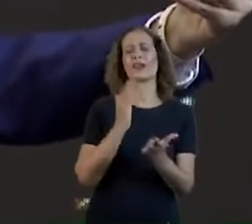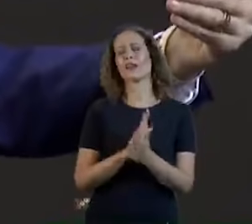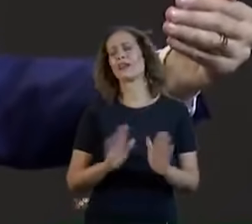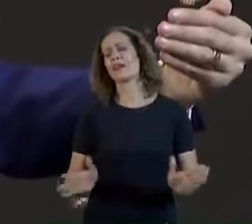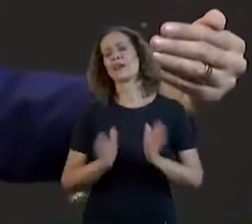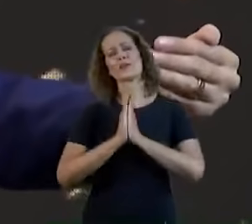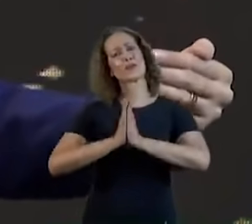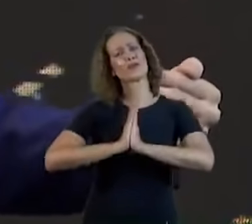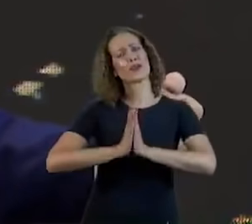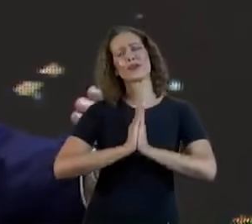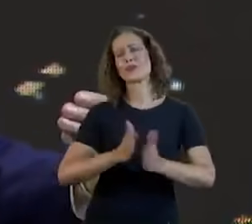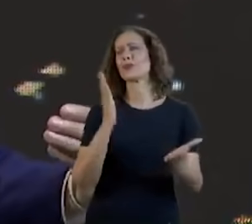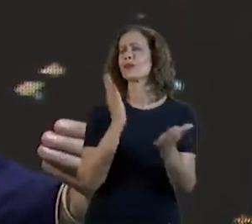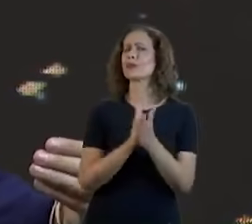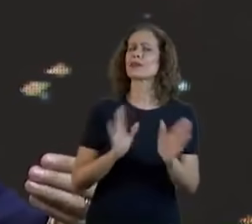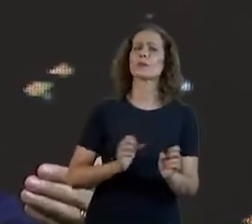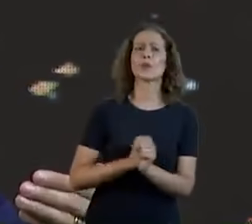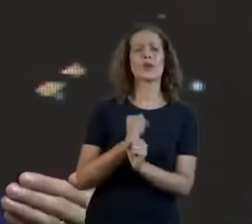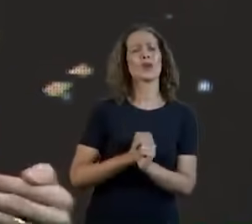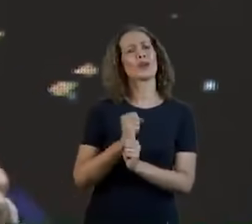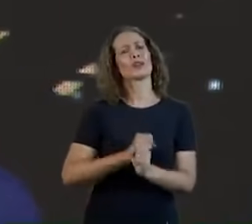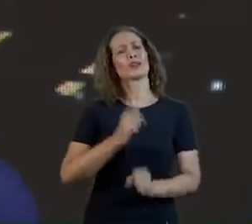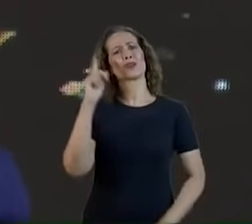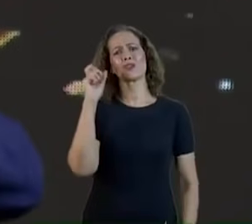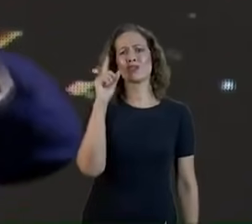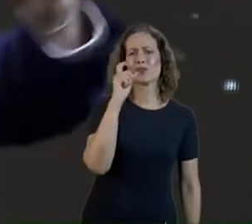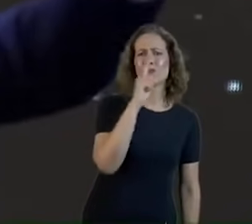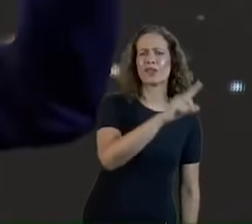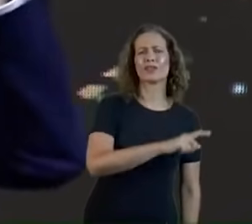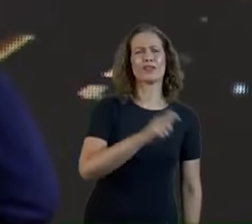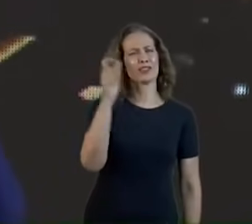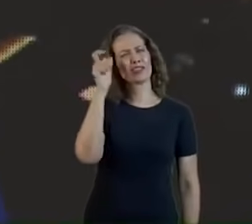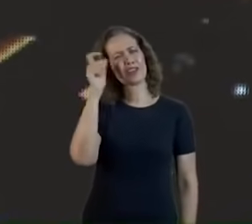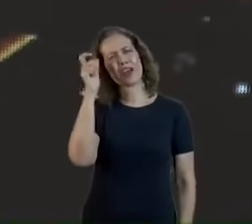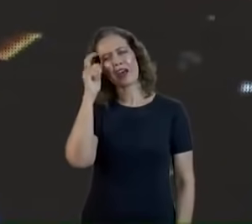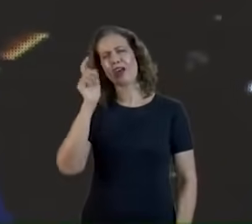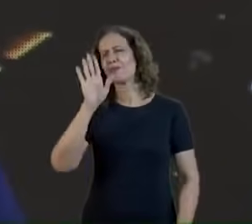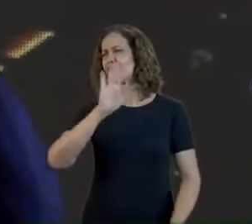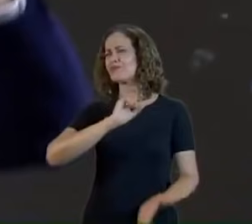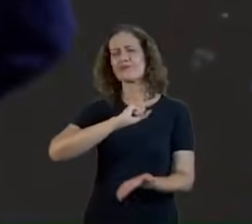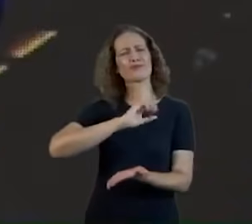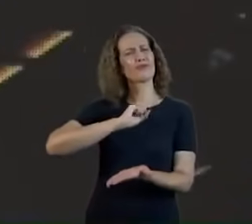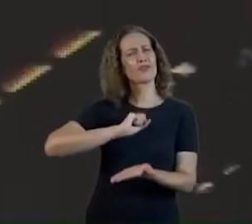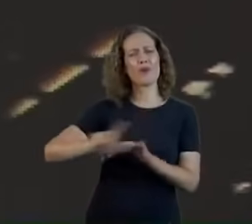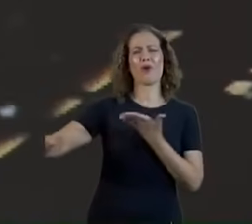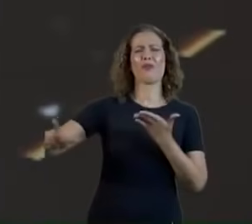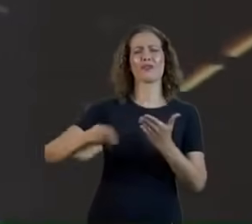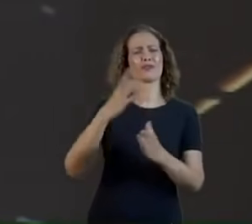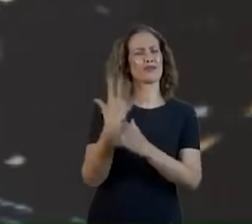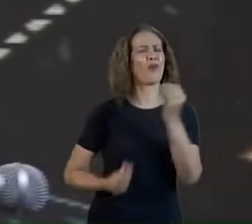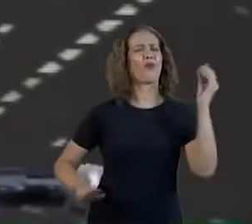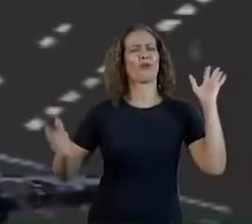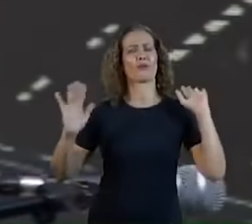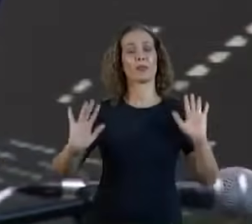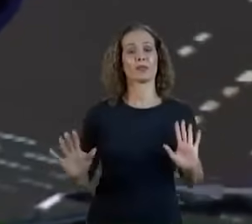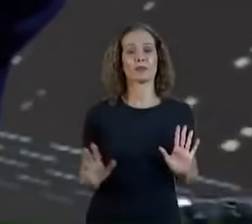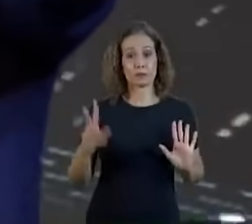a praga, oh ano terrível, Satanás some logo com esse ano. Quem lembra disso? Ou só eu